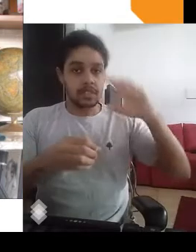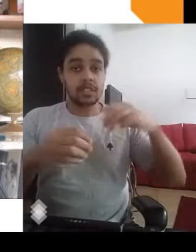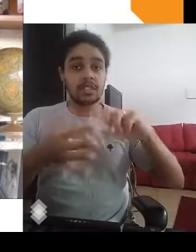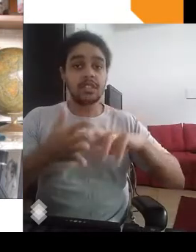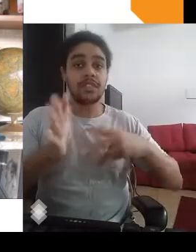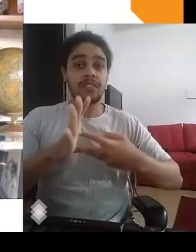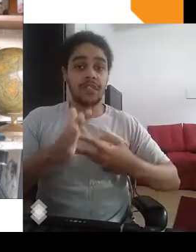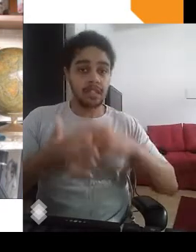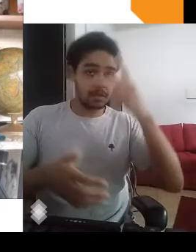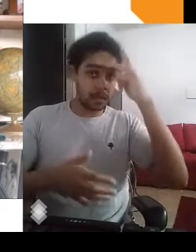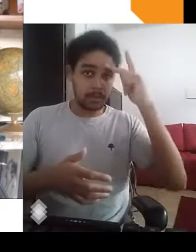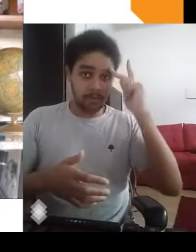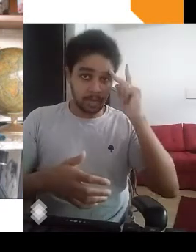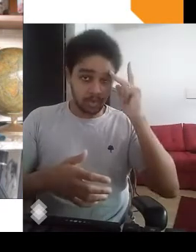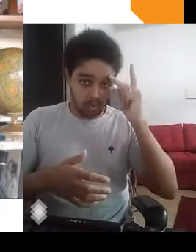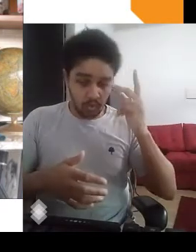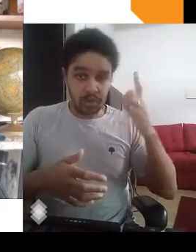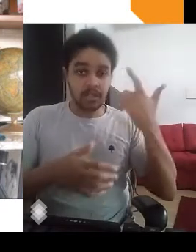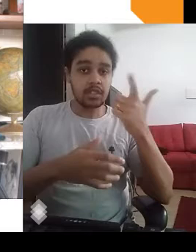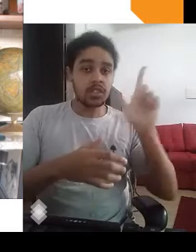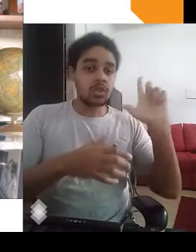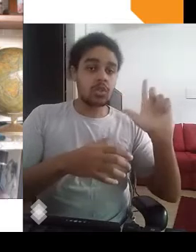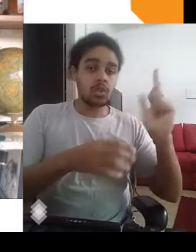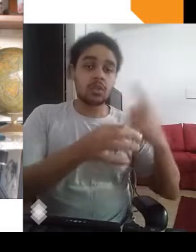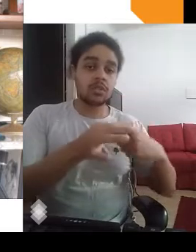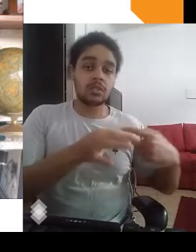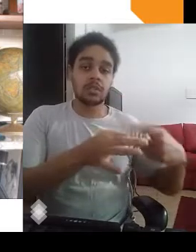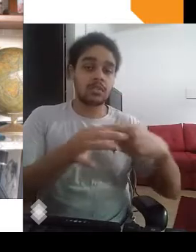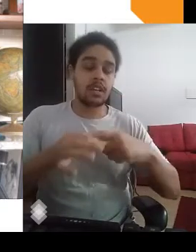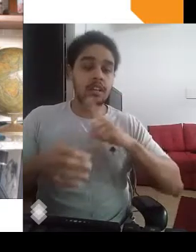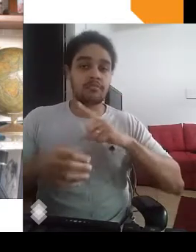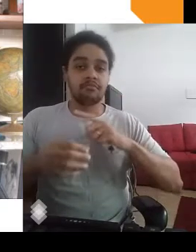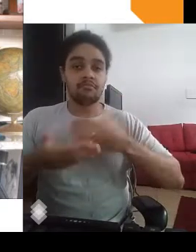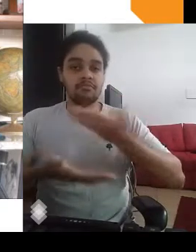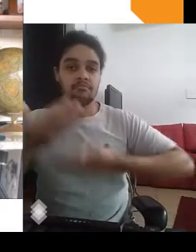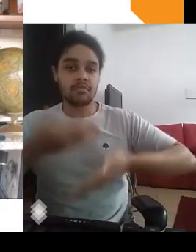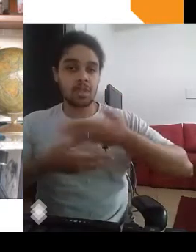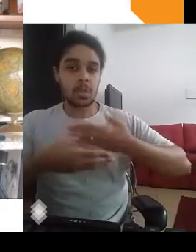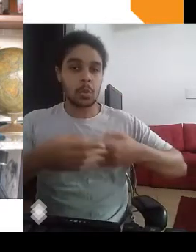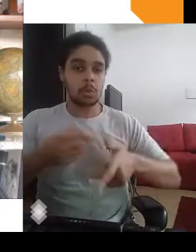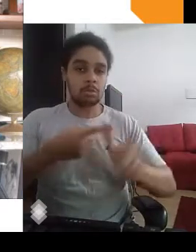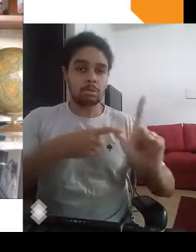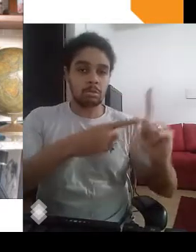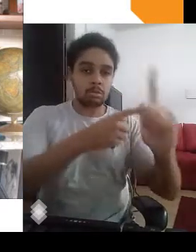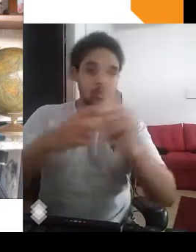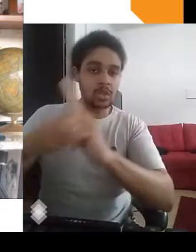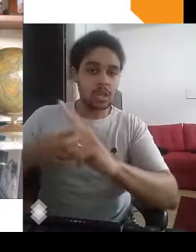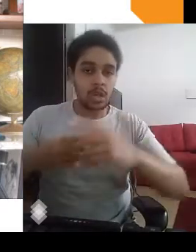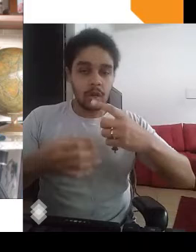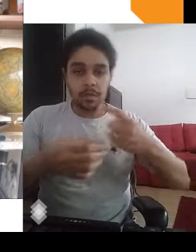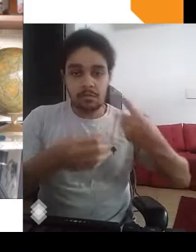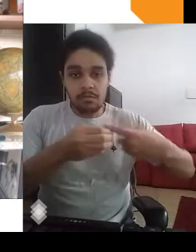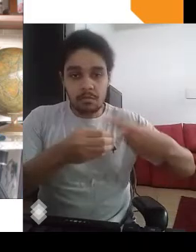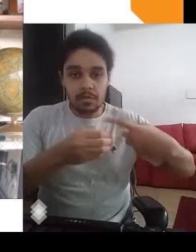Significa que os moradores, os habitantes das outras cidades têm uma relação de dependência, e as outras